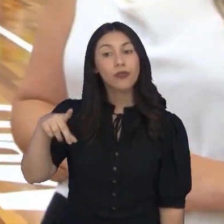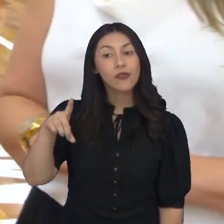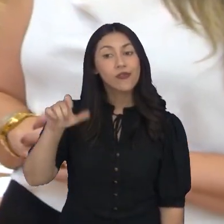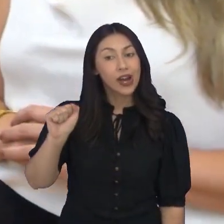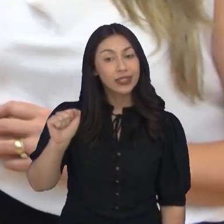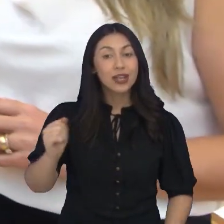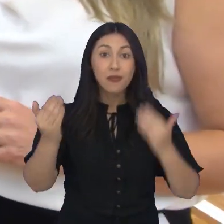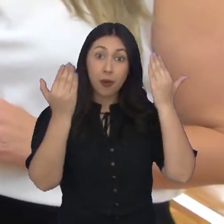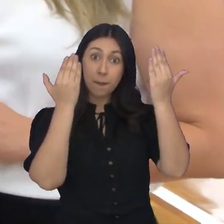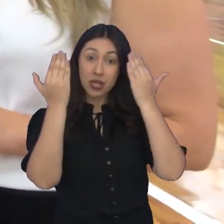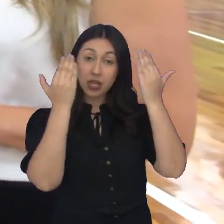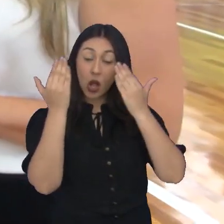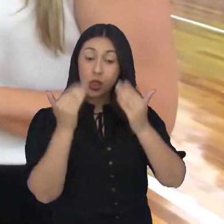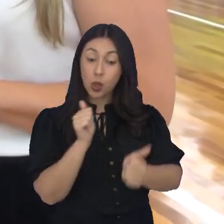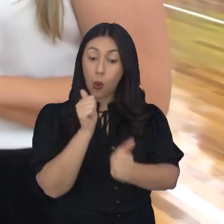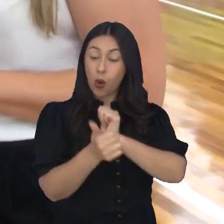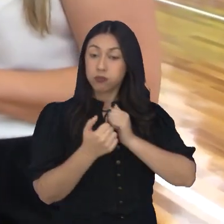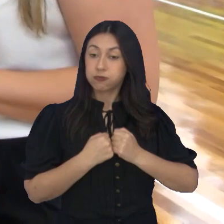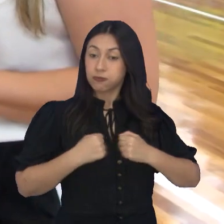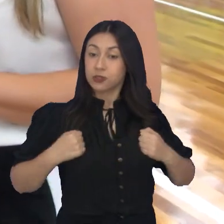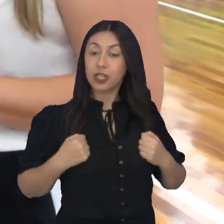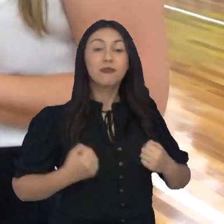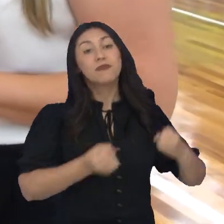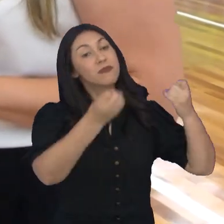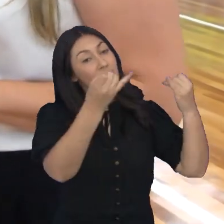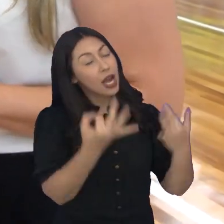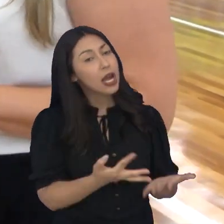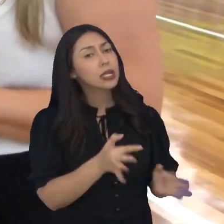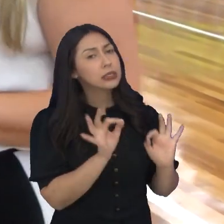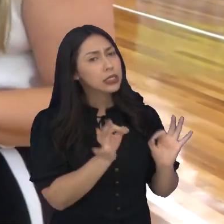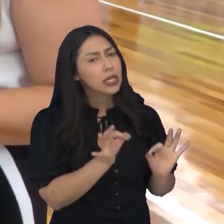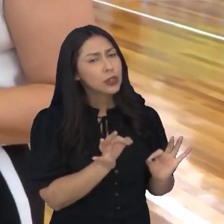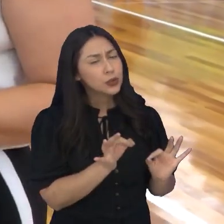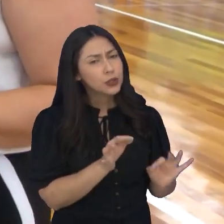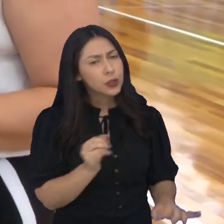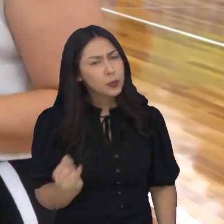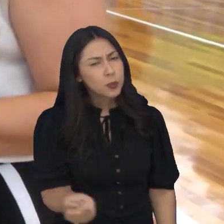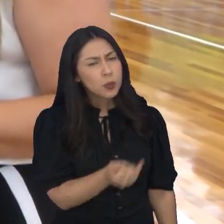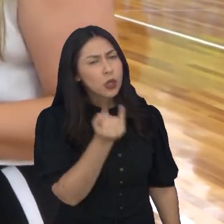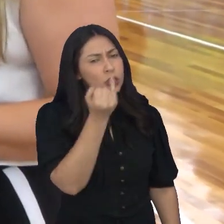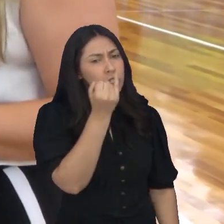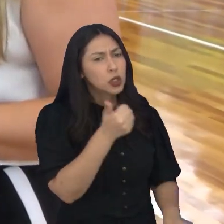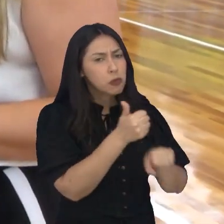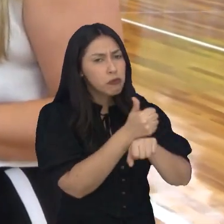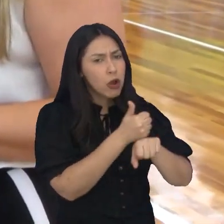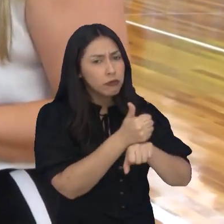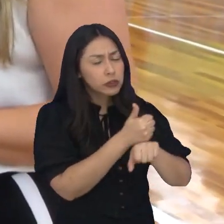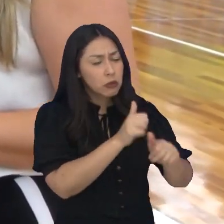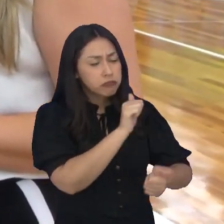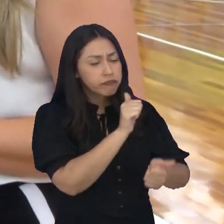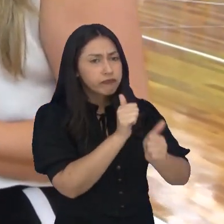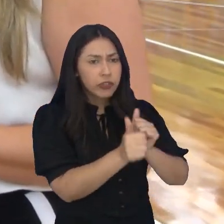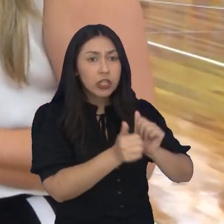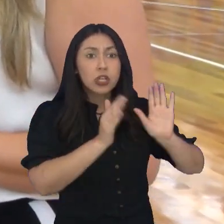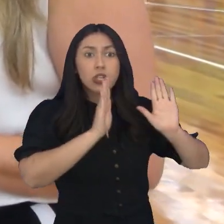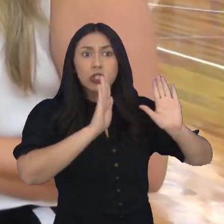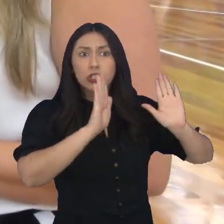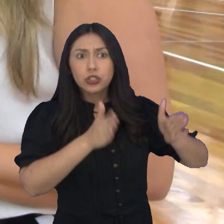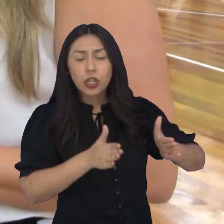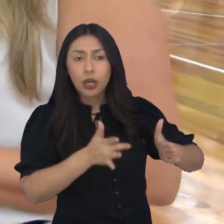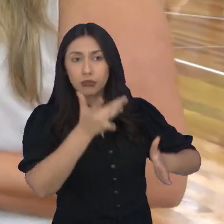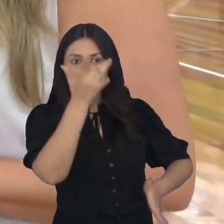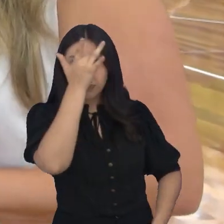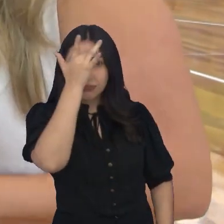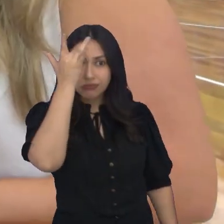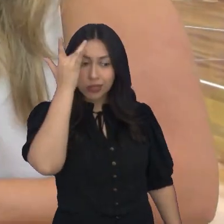de São José, para falar com a gente sobre isso. E é isso, né, Wanda? É muito importante que os atletas desde cedo comecem a cuidar da saúde física e